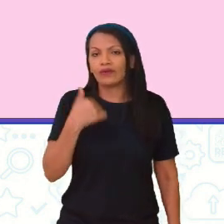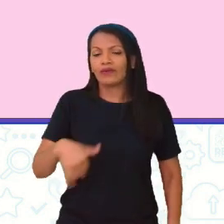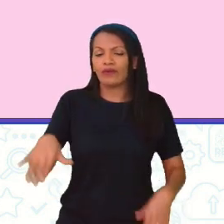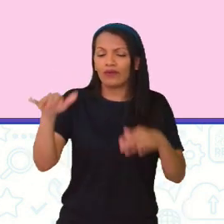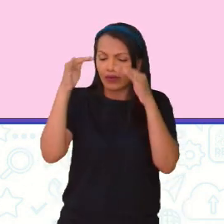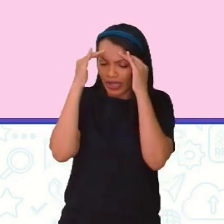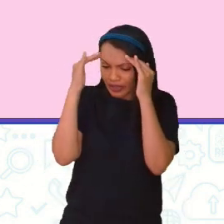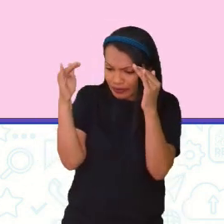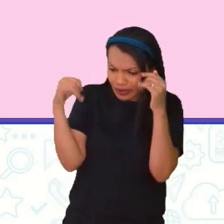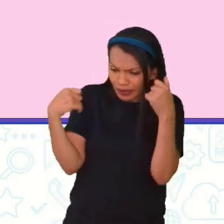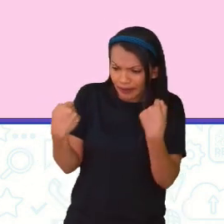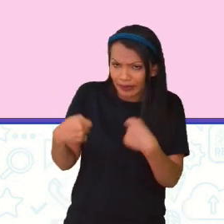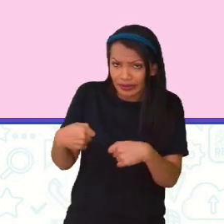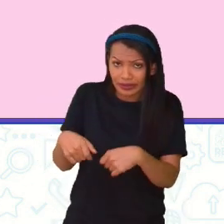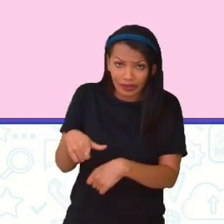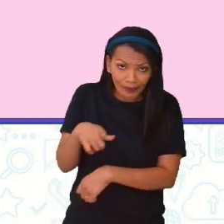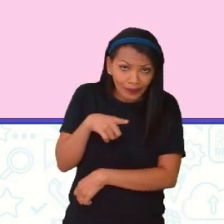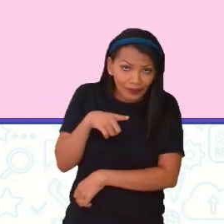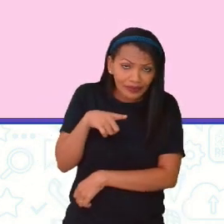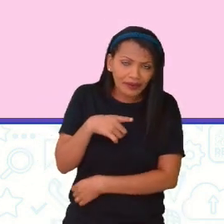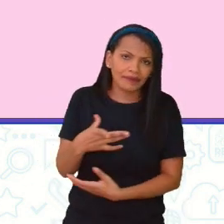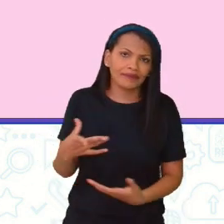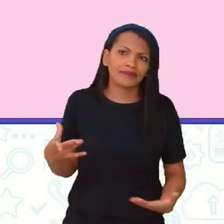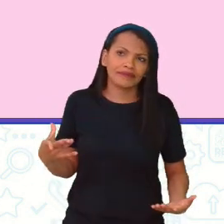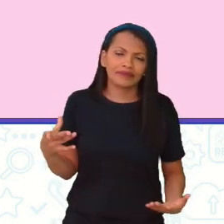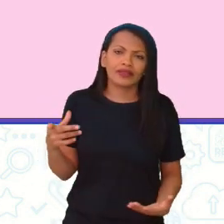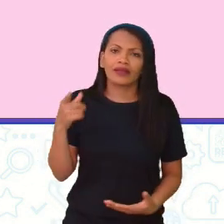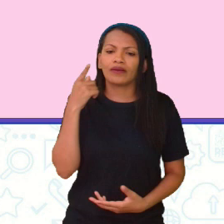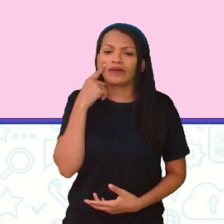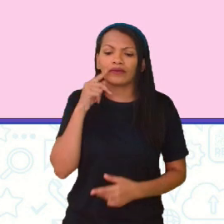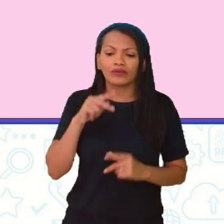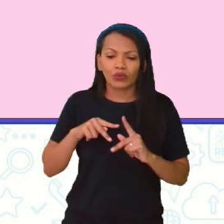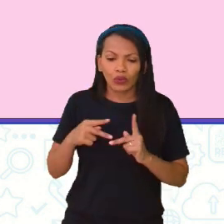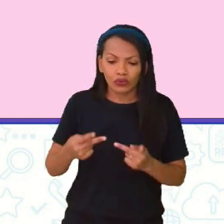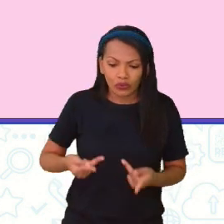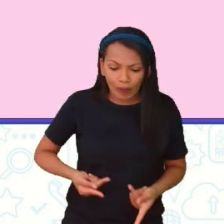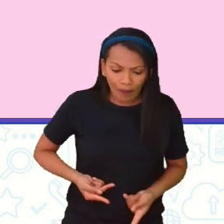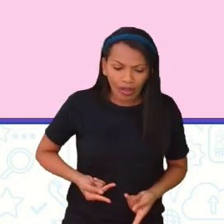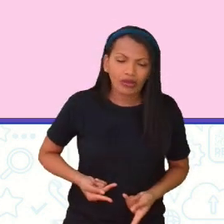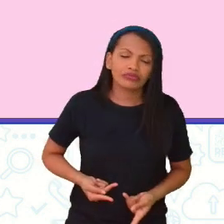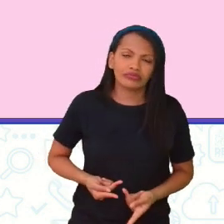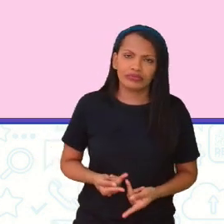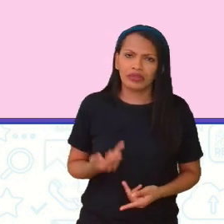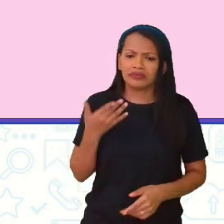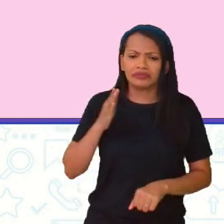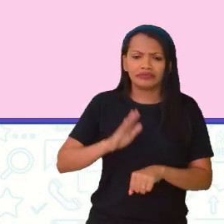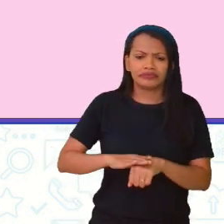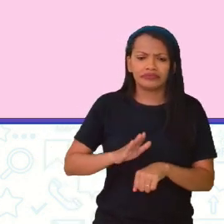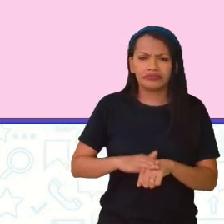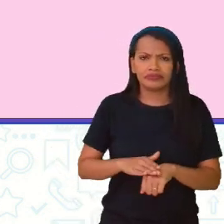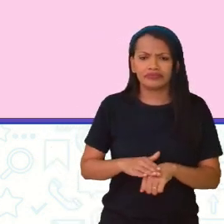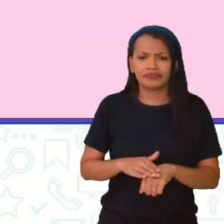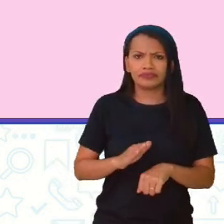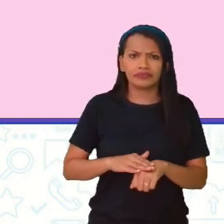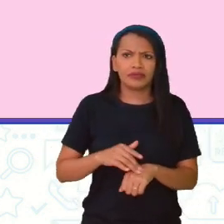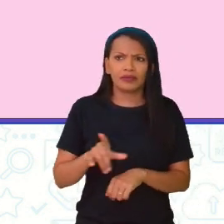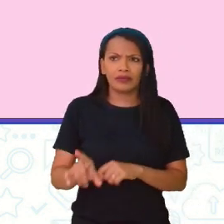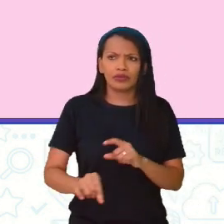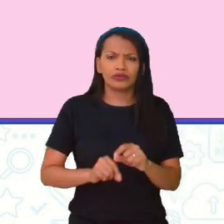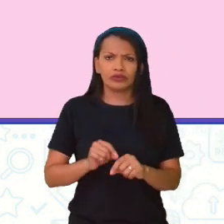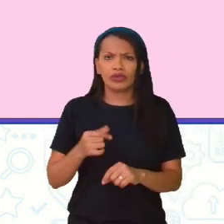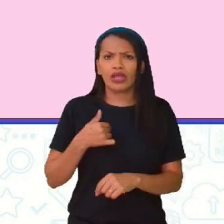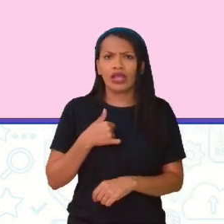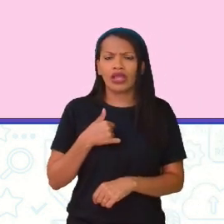que devemos ter pelo ser humano, pelo outro, independente de suas escolhas.